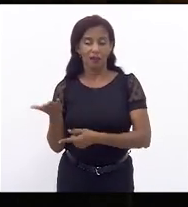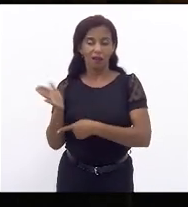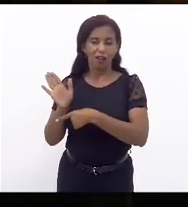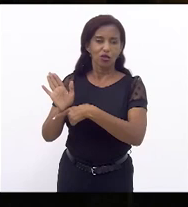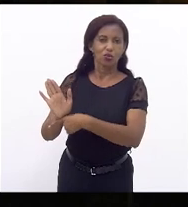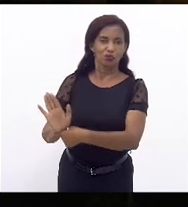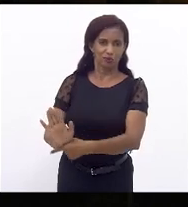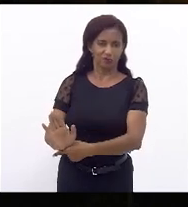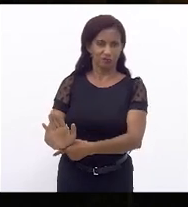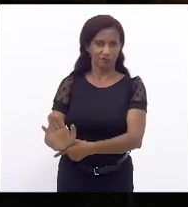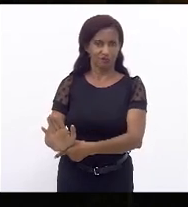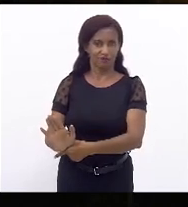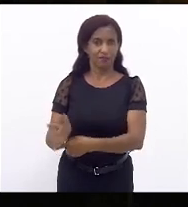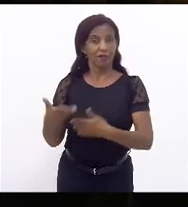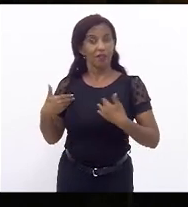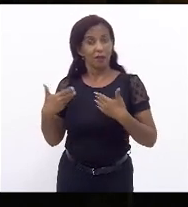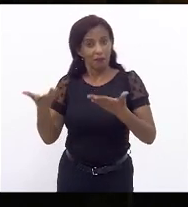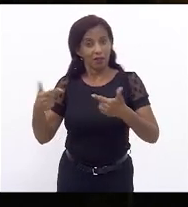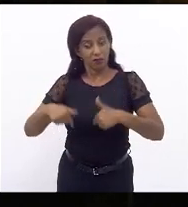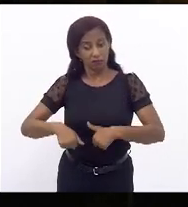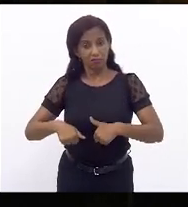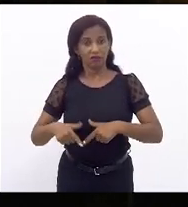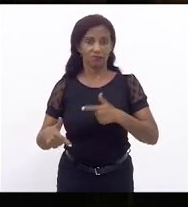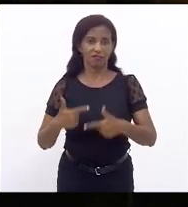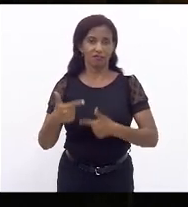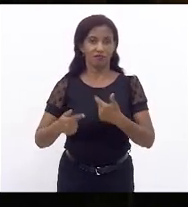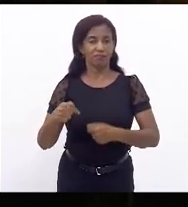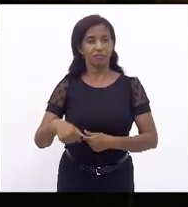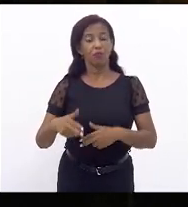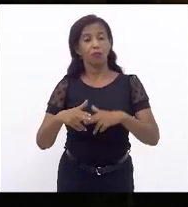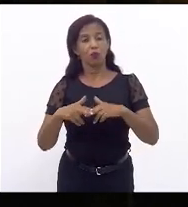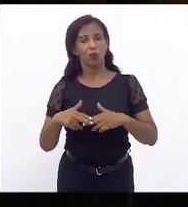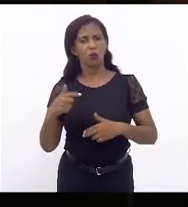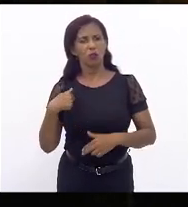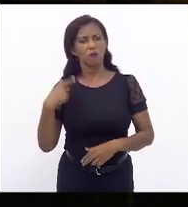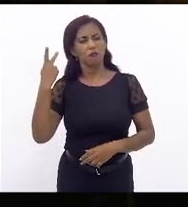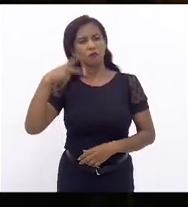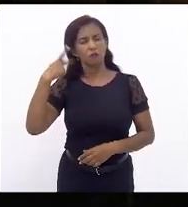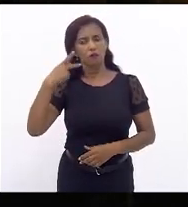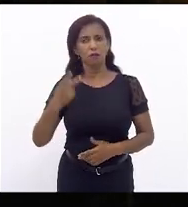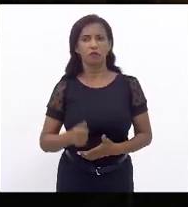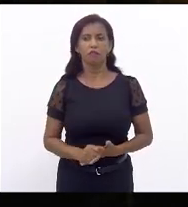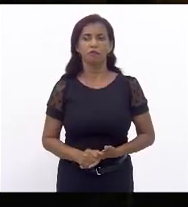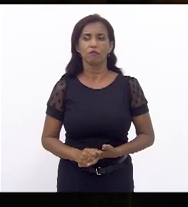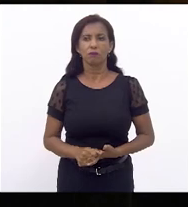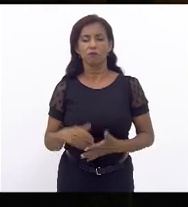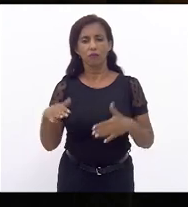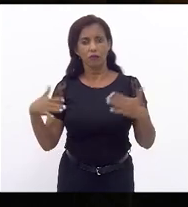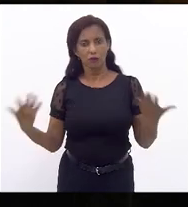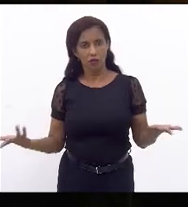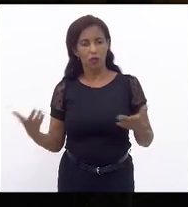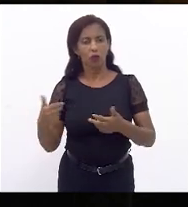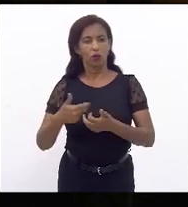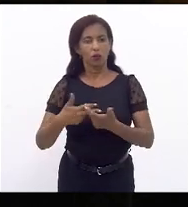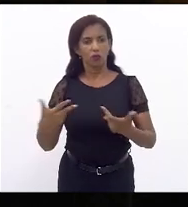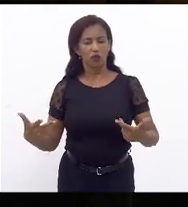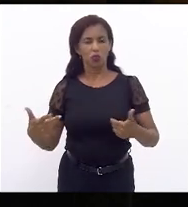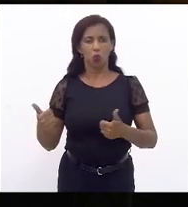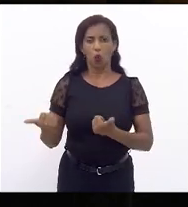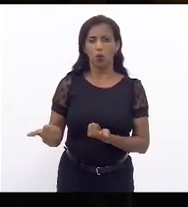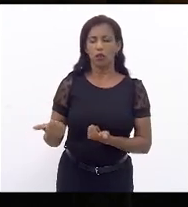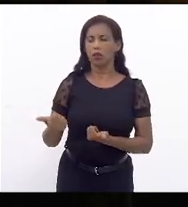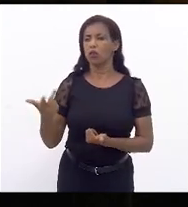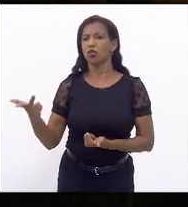ajudar é para isso que estamos aqui. Por isso que eu sou uma parlamentar que, quando faz coisas